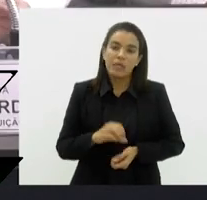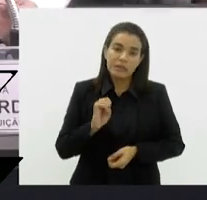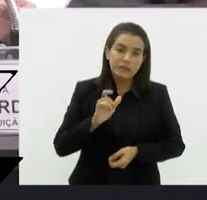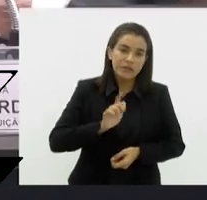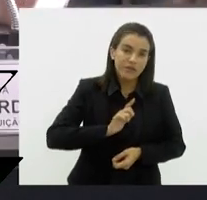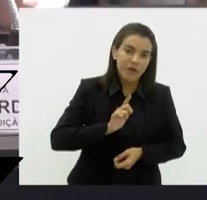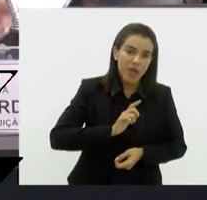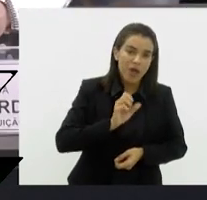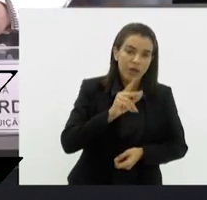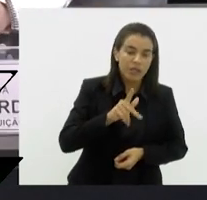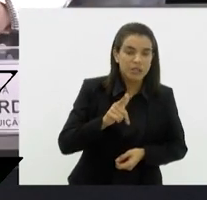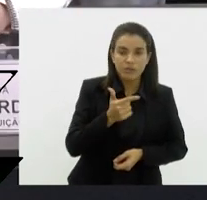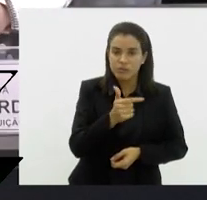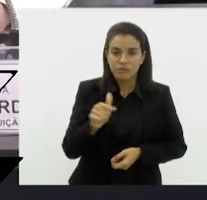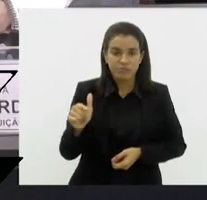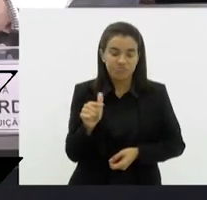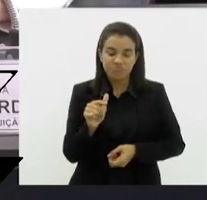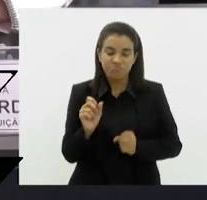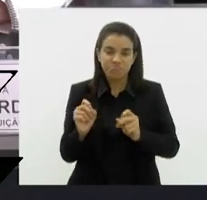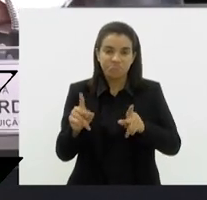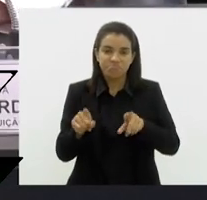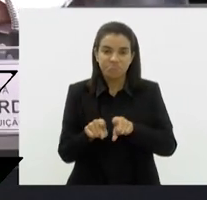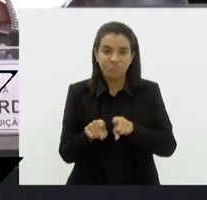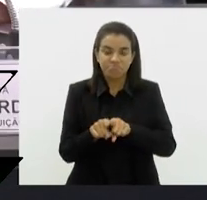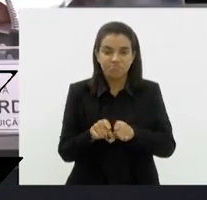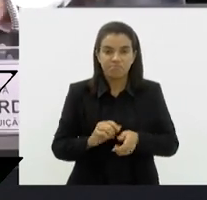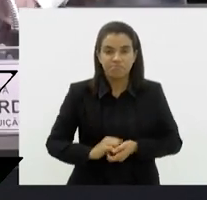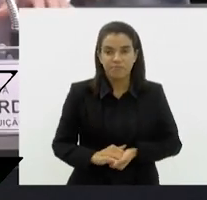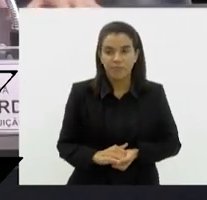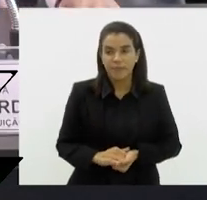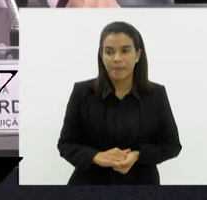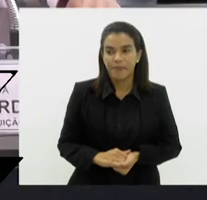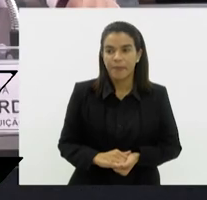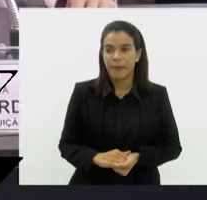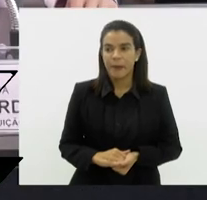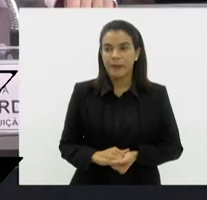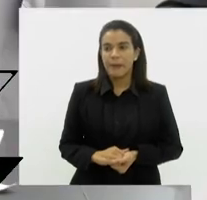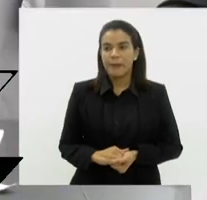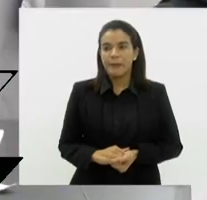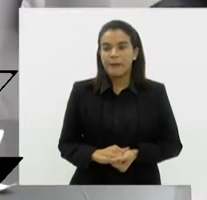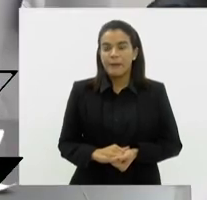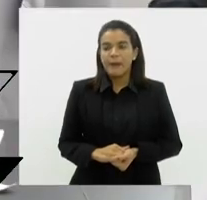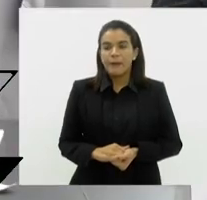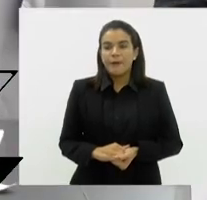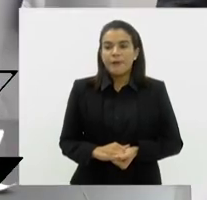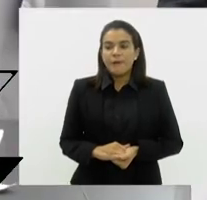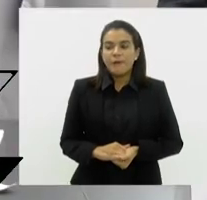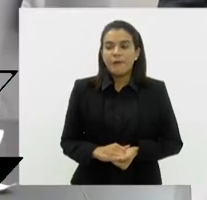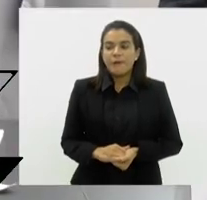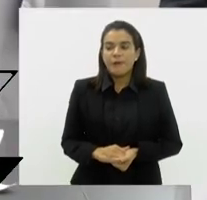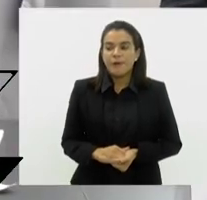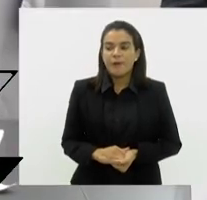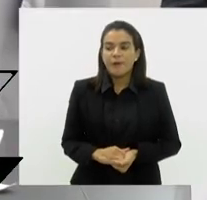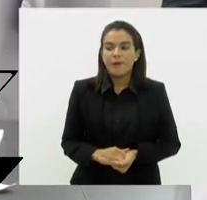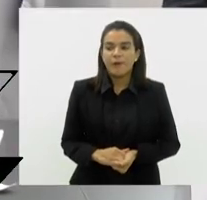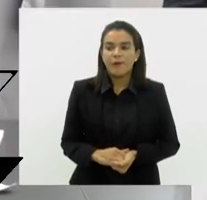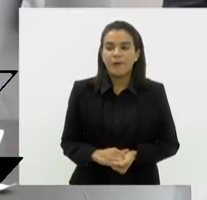não se aplica. É isso. Isso é constitucional porque... Perfeito.